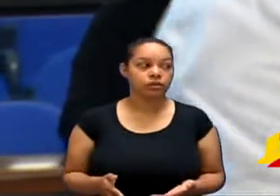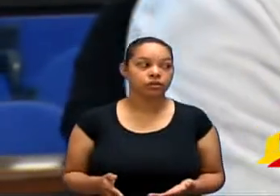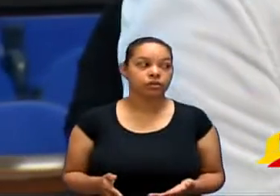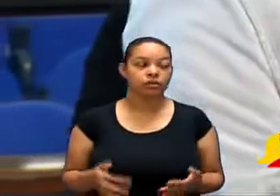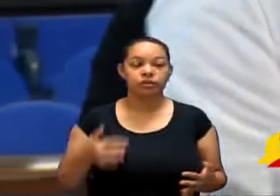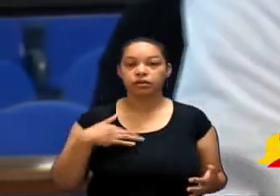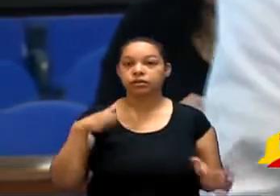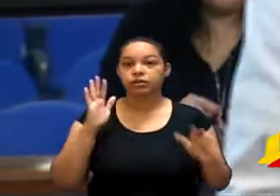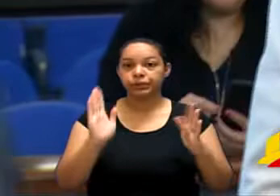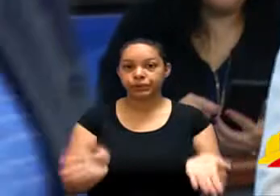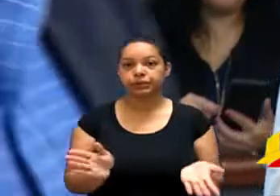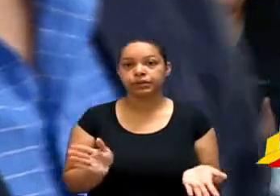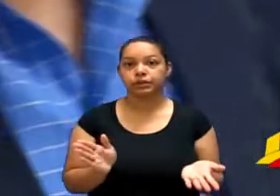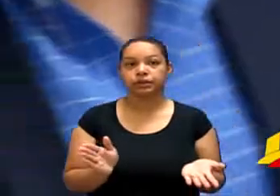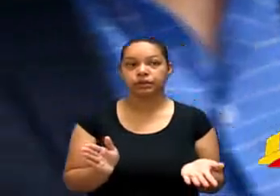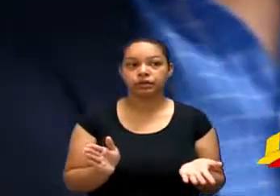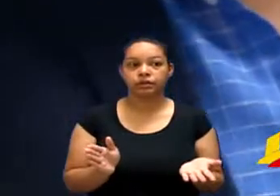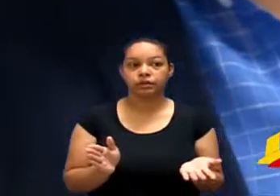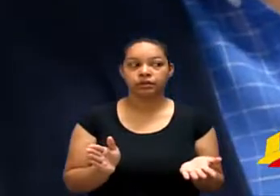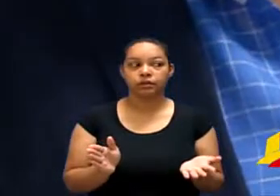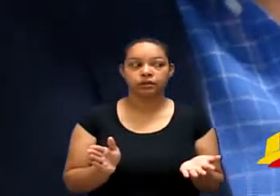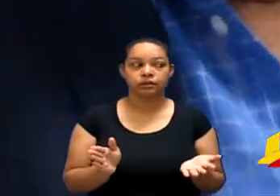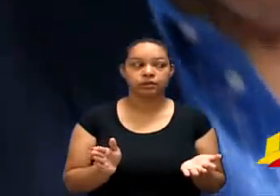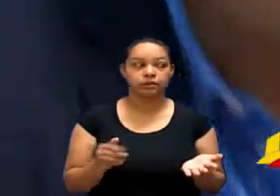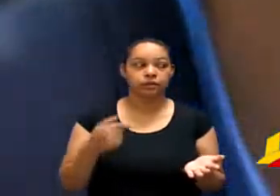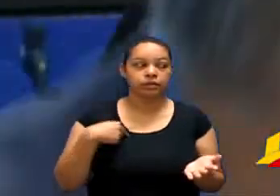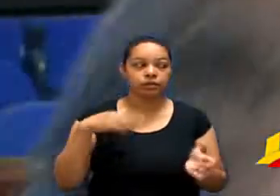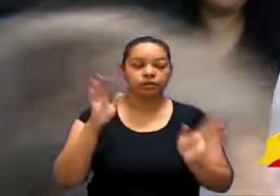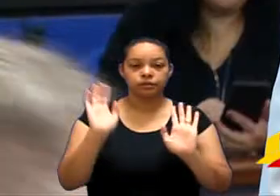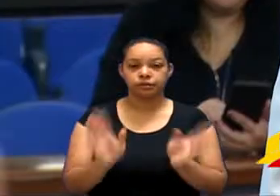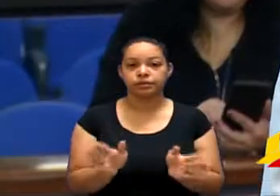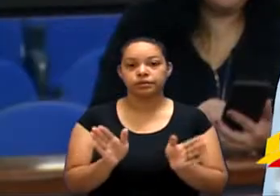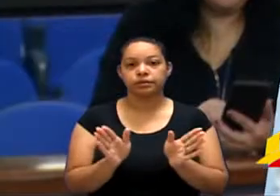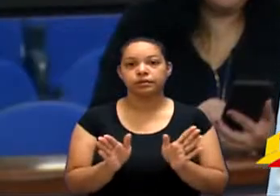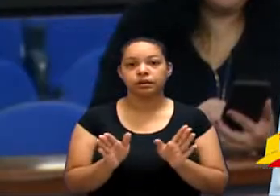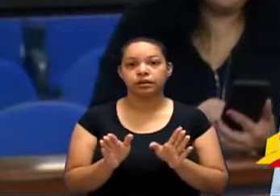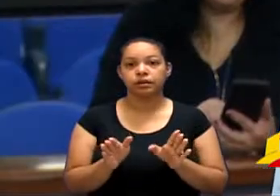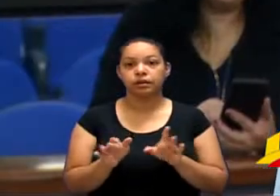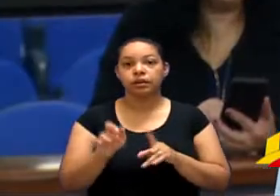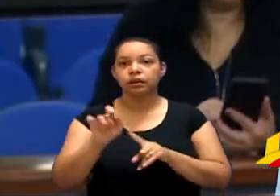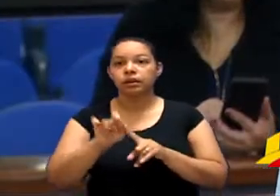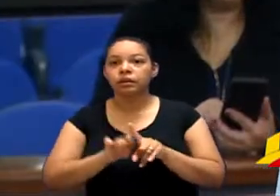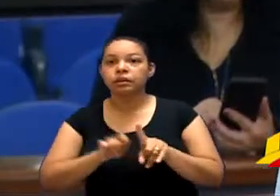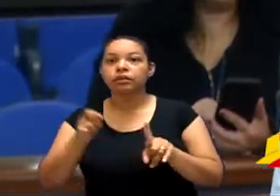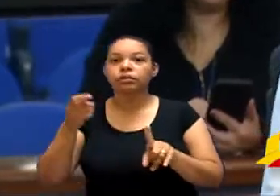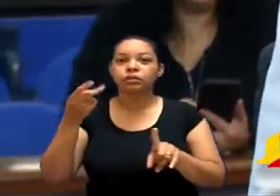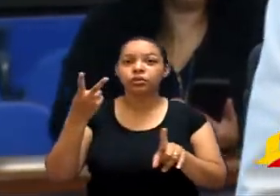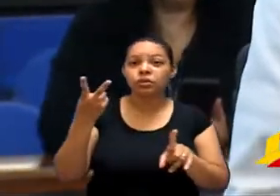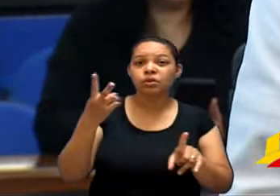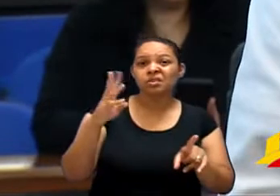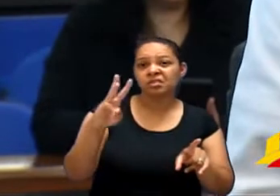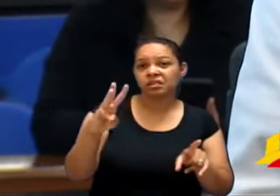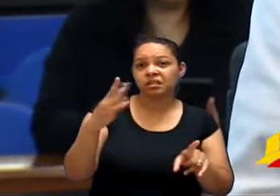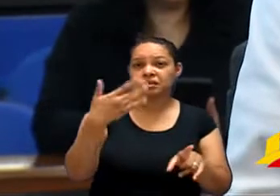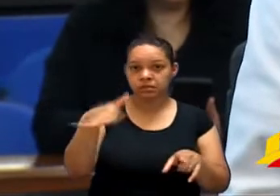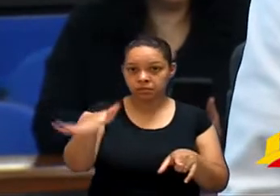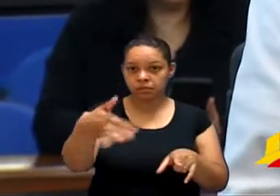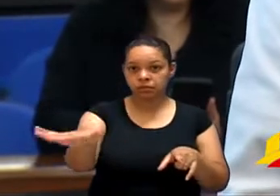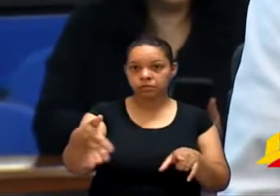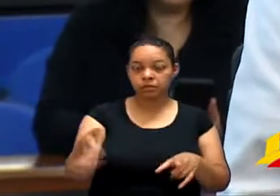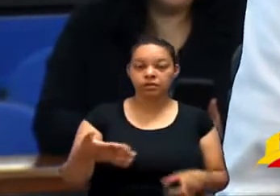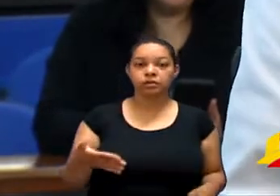eu já fiz a dois três meses atrás com o presidente sindicato fiz um ofício e eu recebi